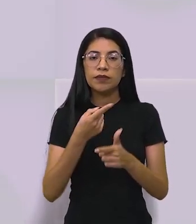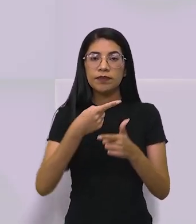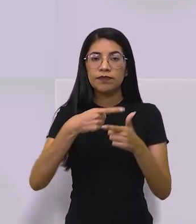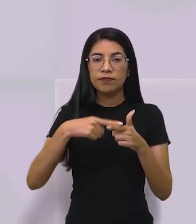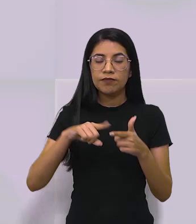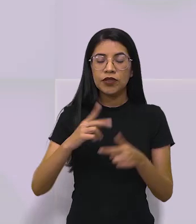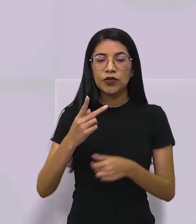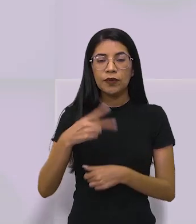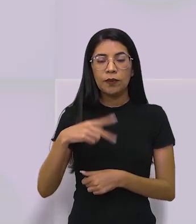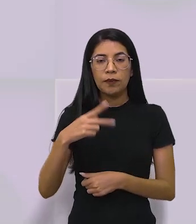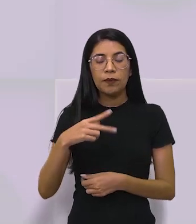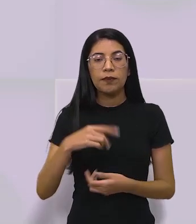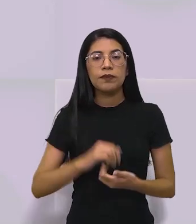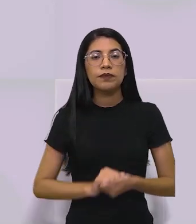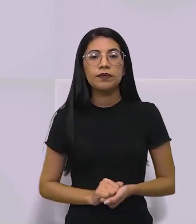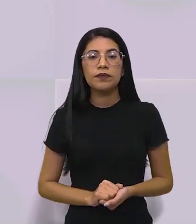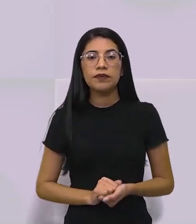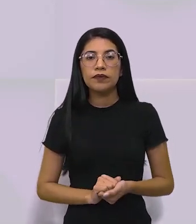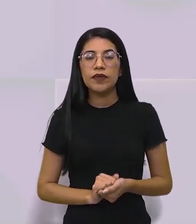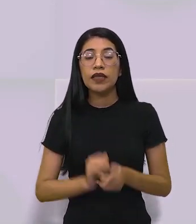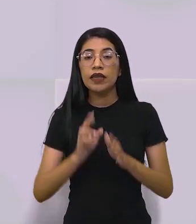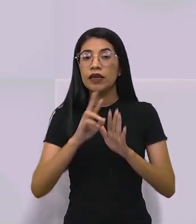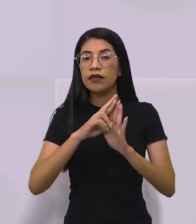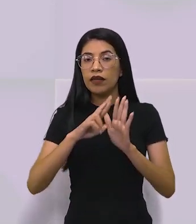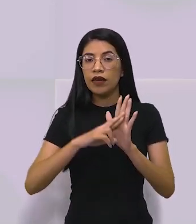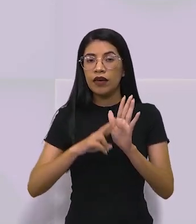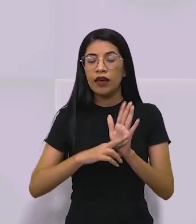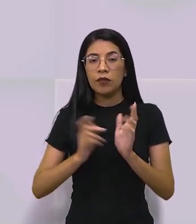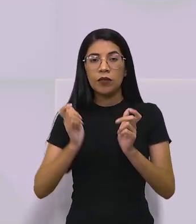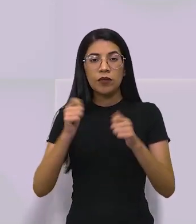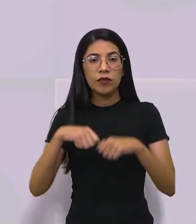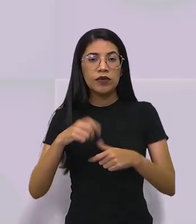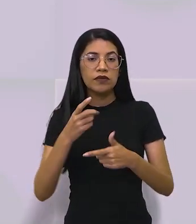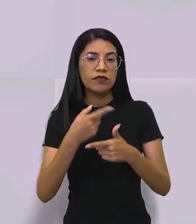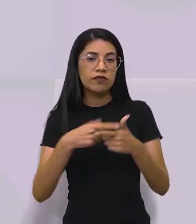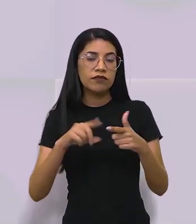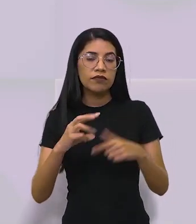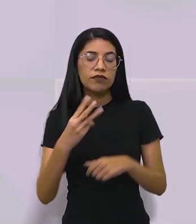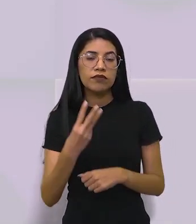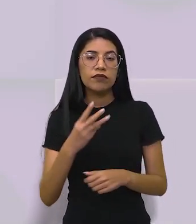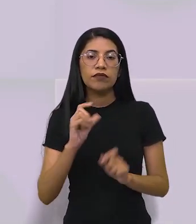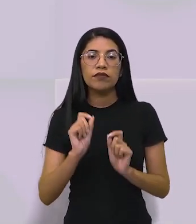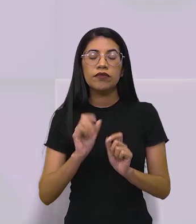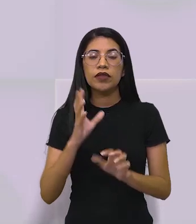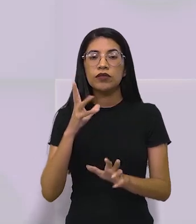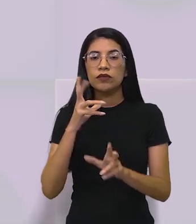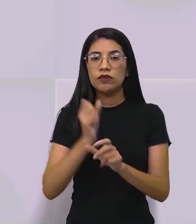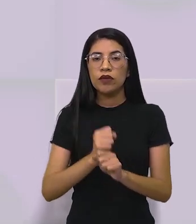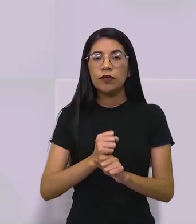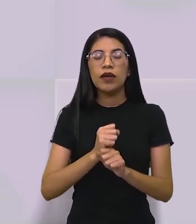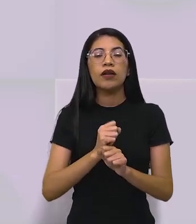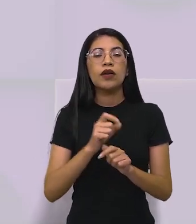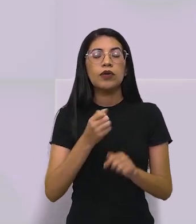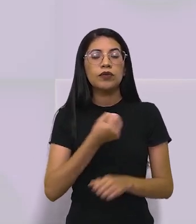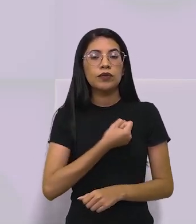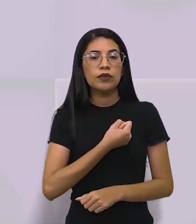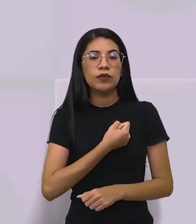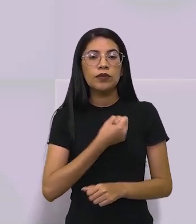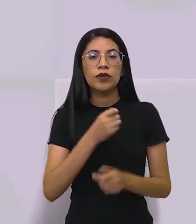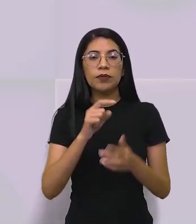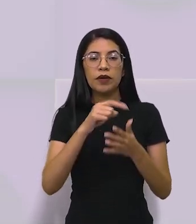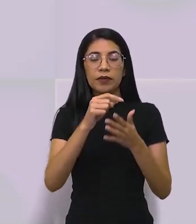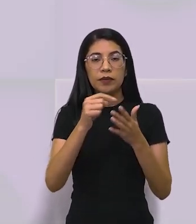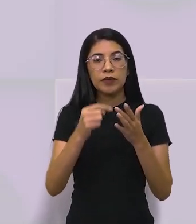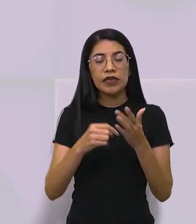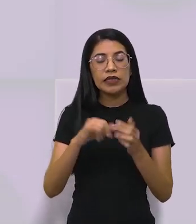par. E o critério para ser divisível por 3? Você vai somar os seus algarismos. Se a soma dos seus